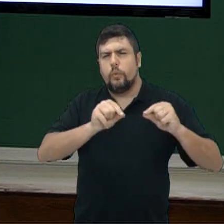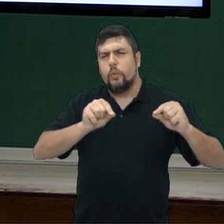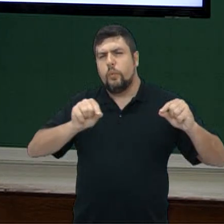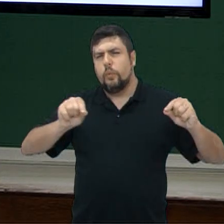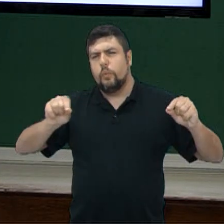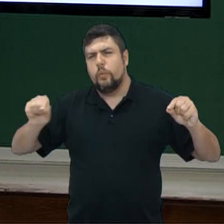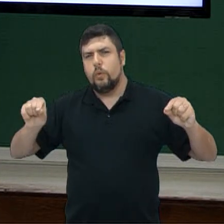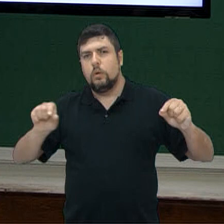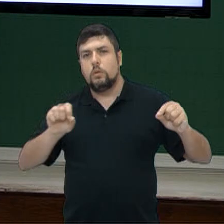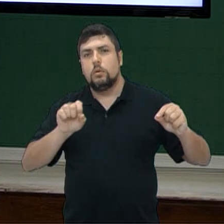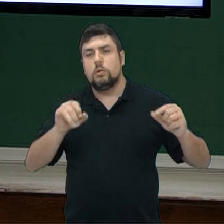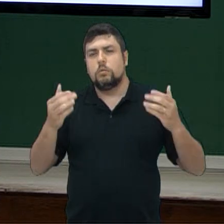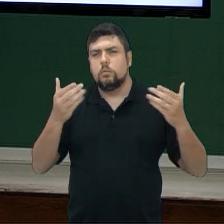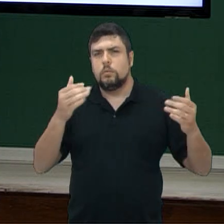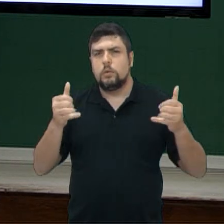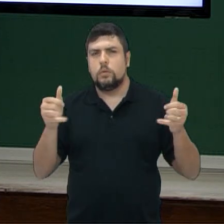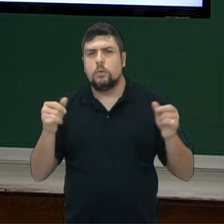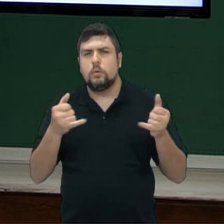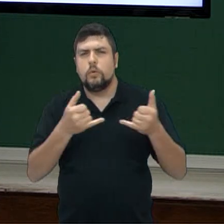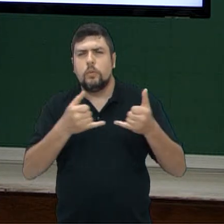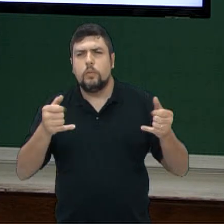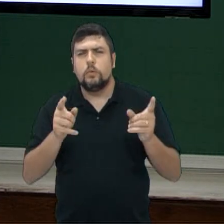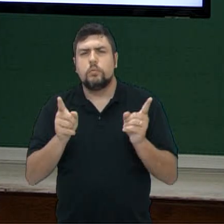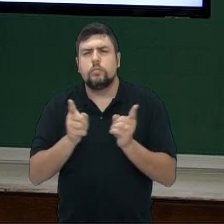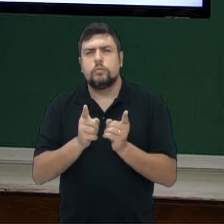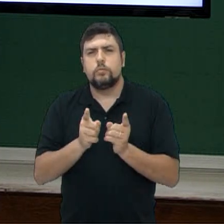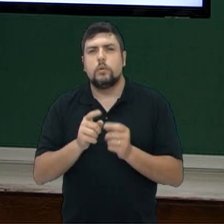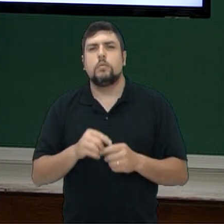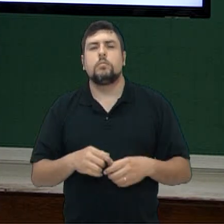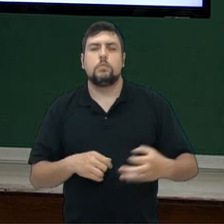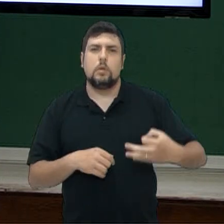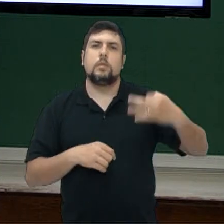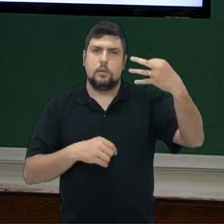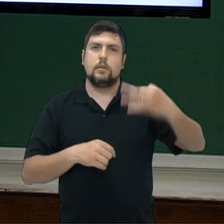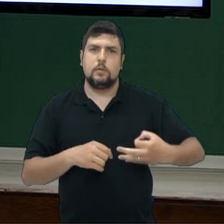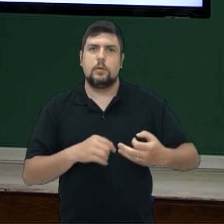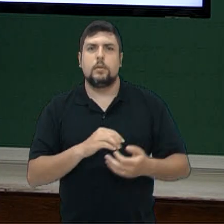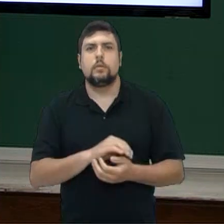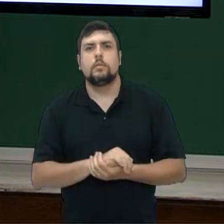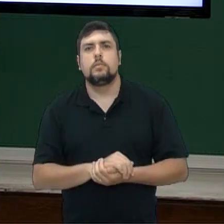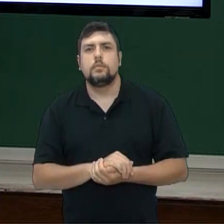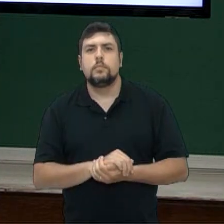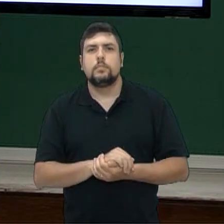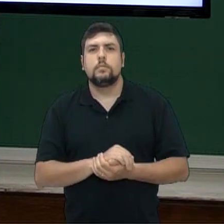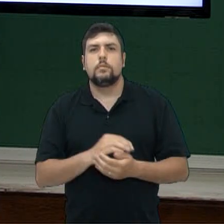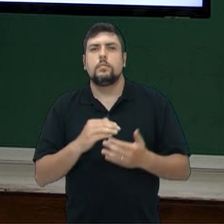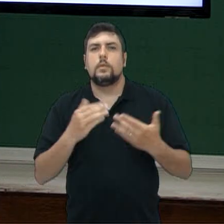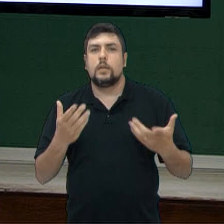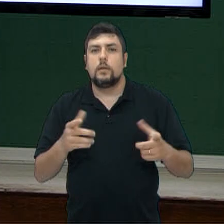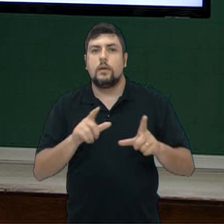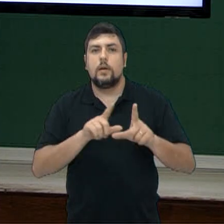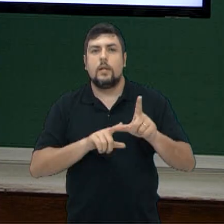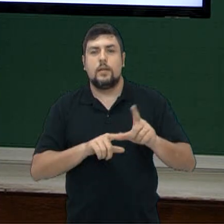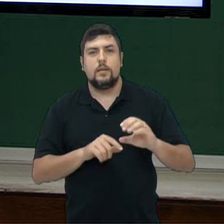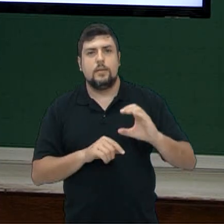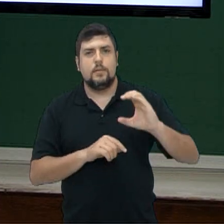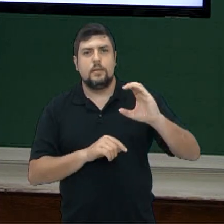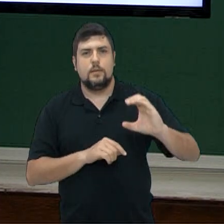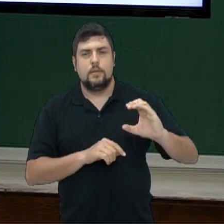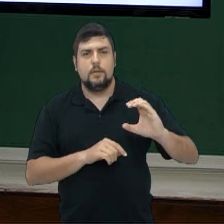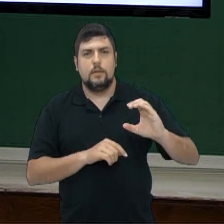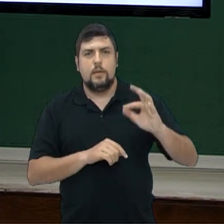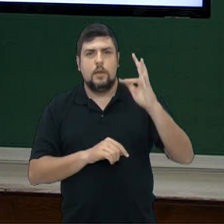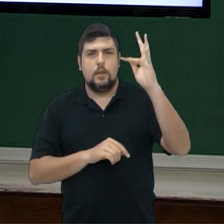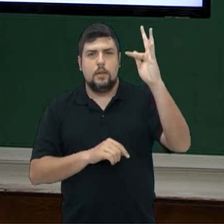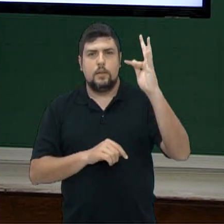comparado a um fio mais curto. Essa está correta. Então a alternativa certa aqui é a letra C, F,